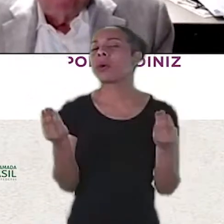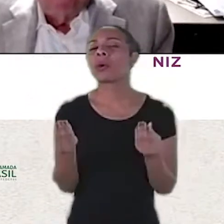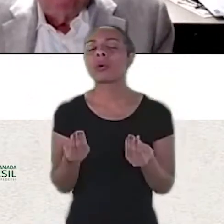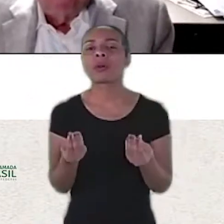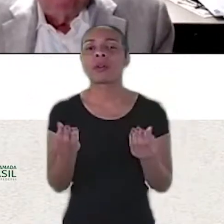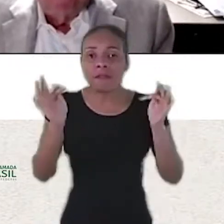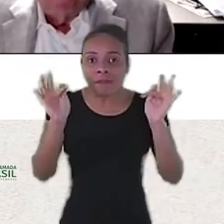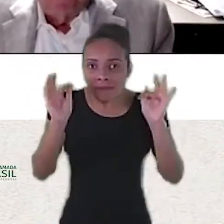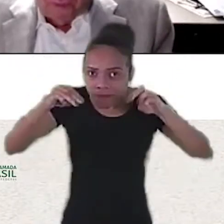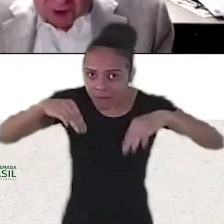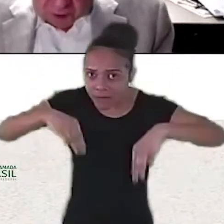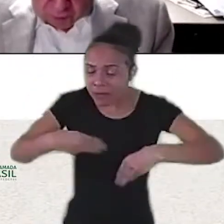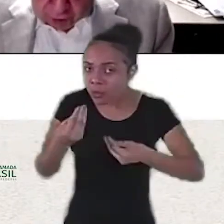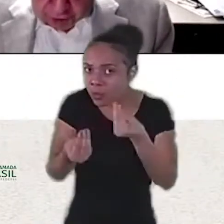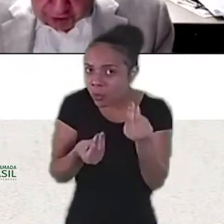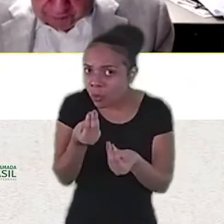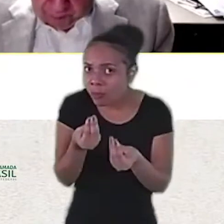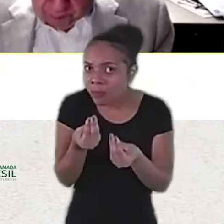Brasil e China?